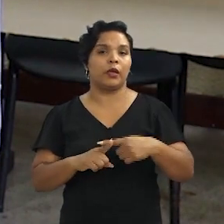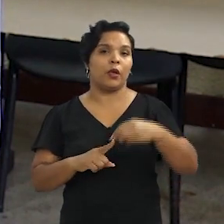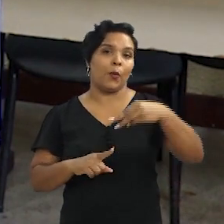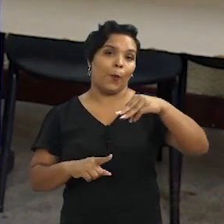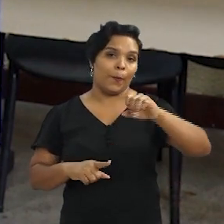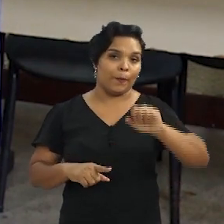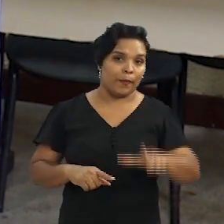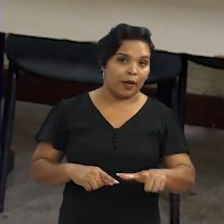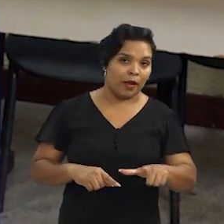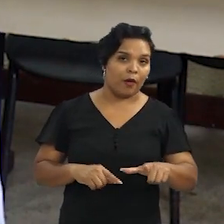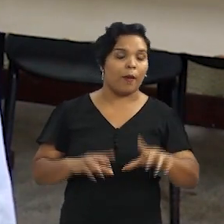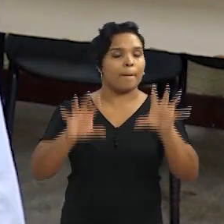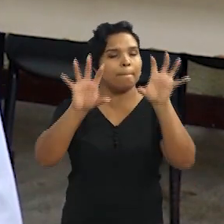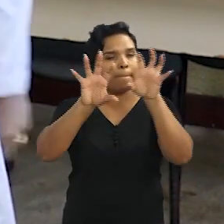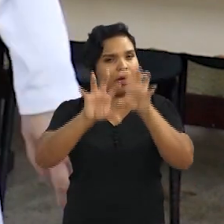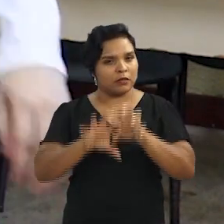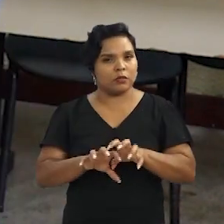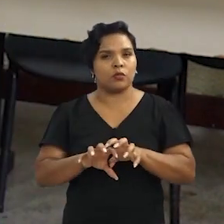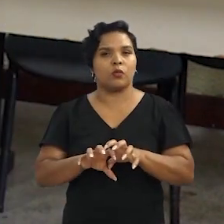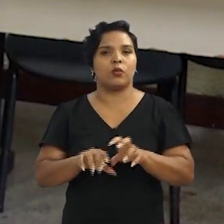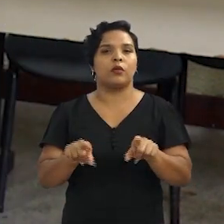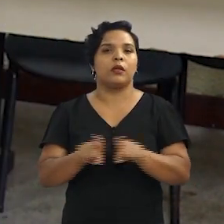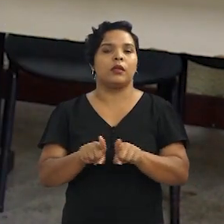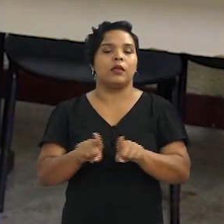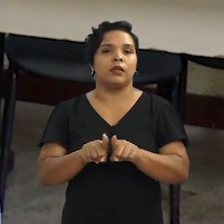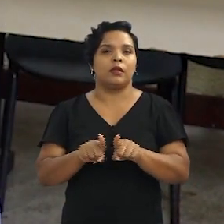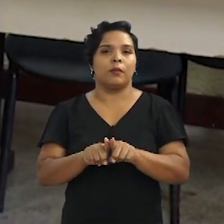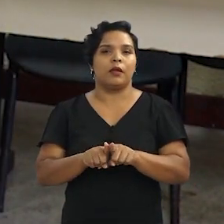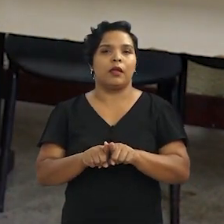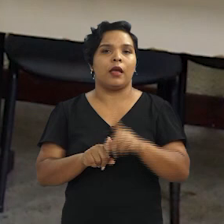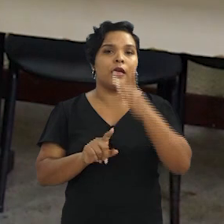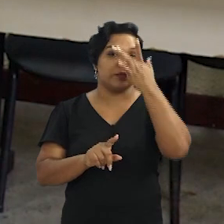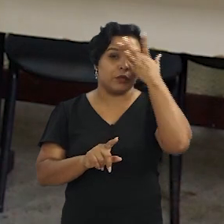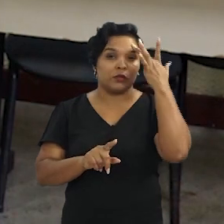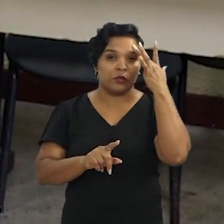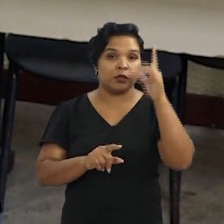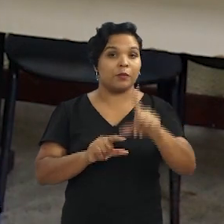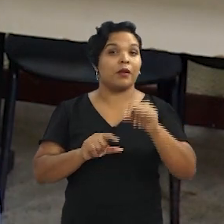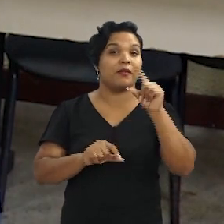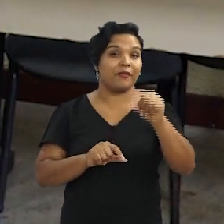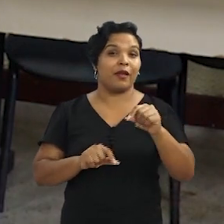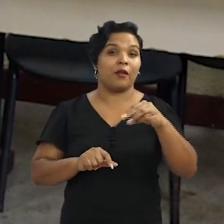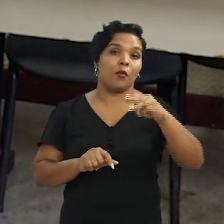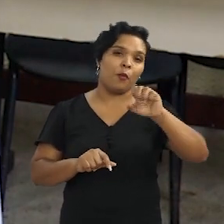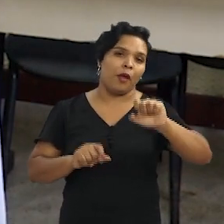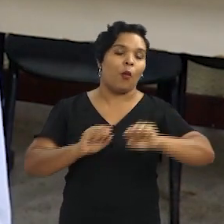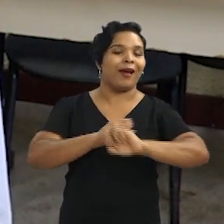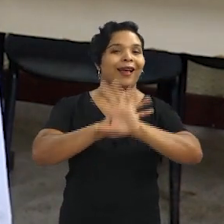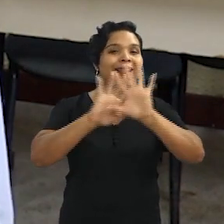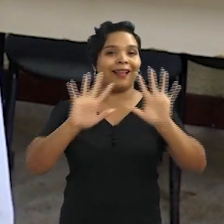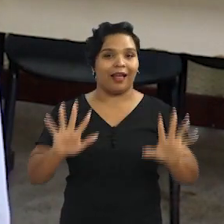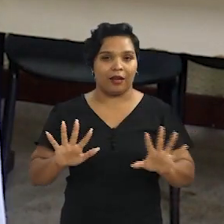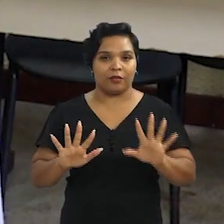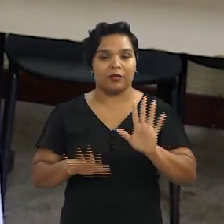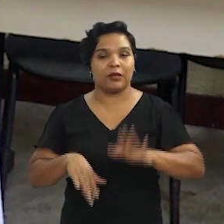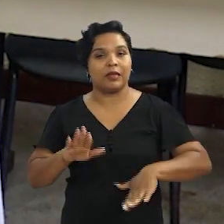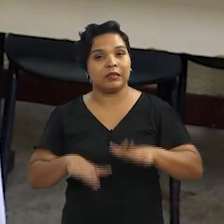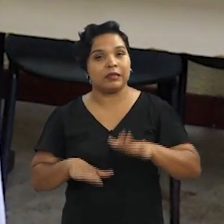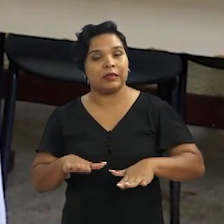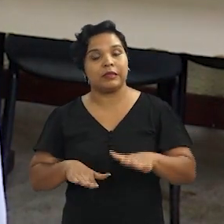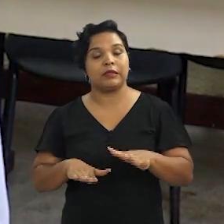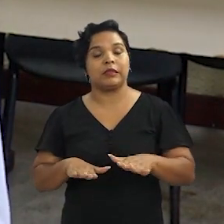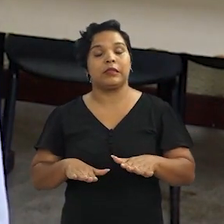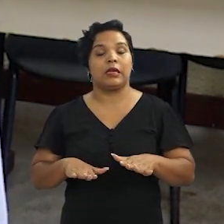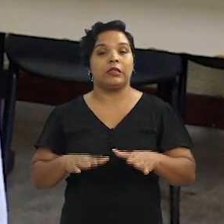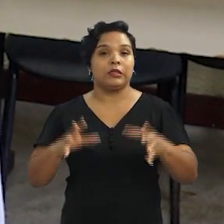principalmente porque esse mel de aroeira ele é um mel mais escuro e geralmente os consumidores eles preferem consumir um mel mais claro, então a